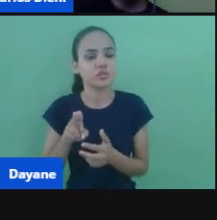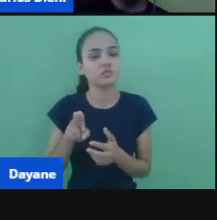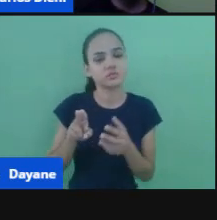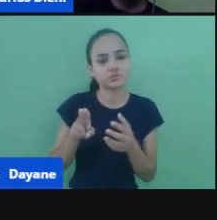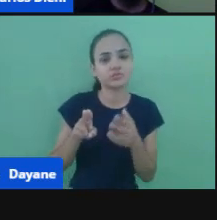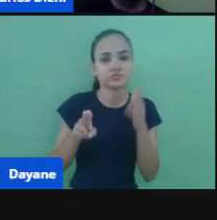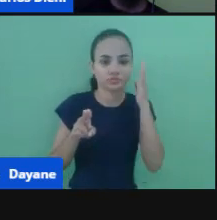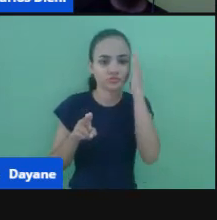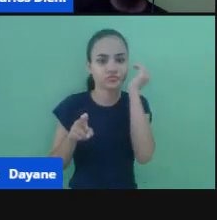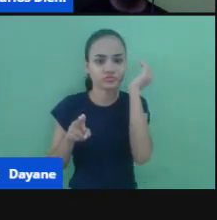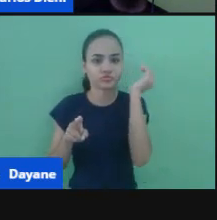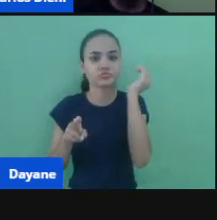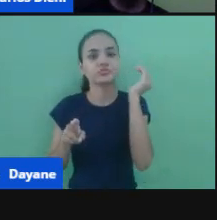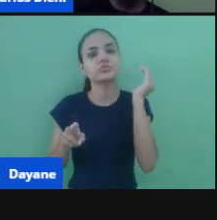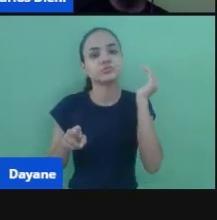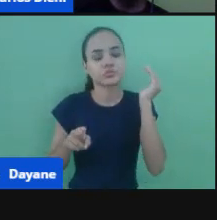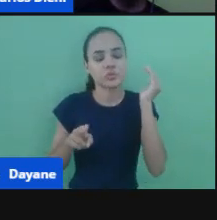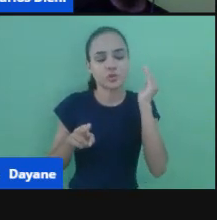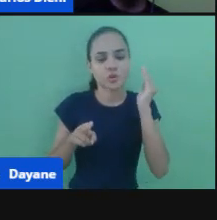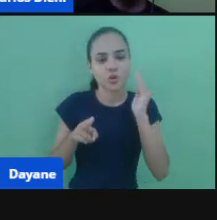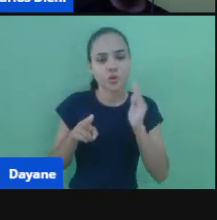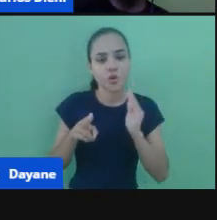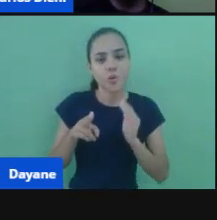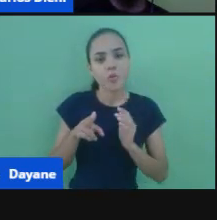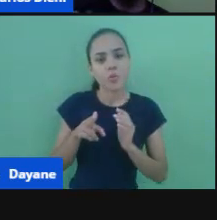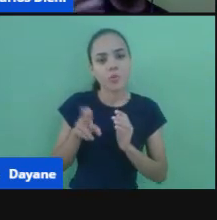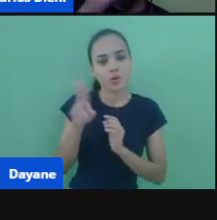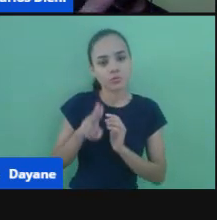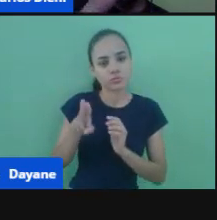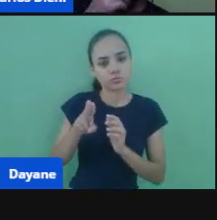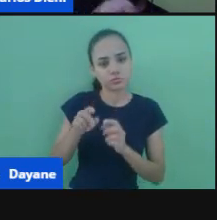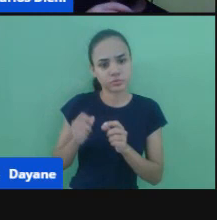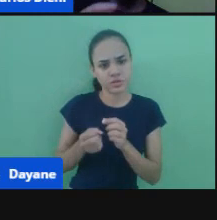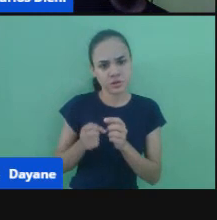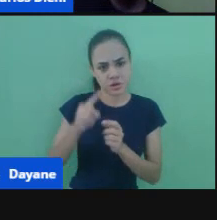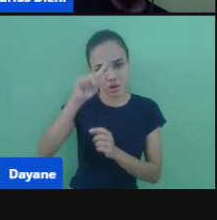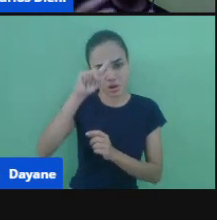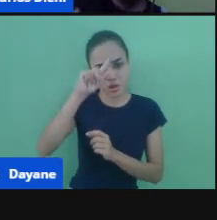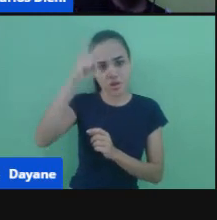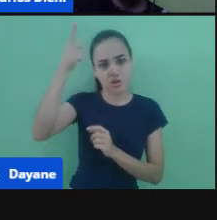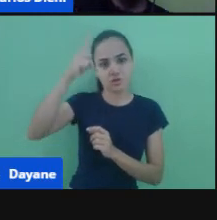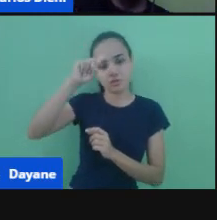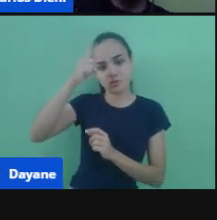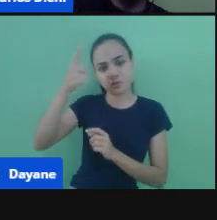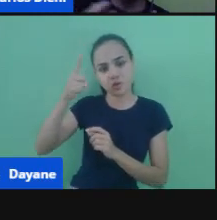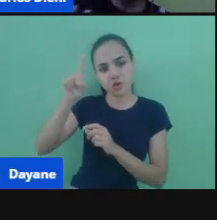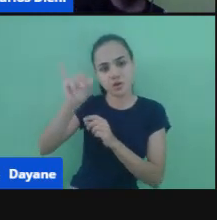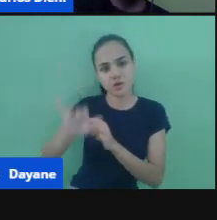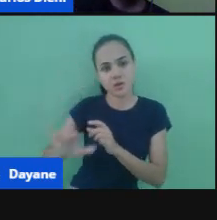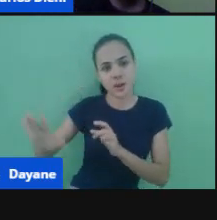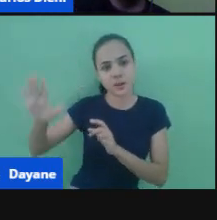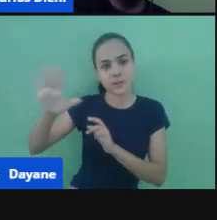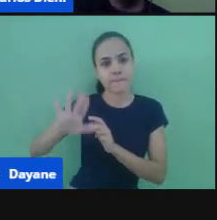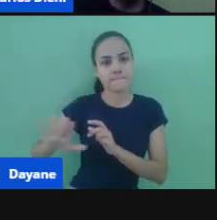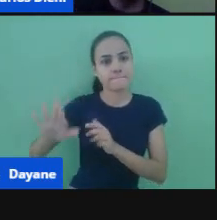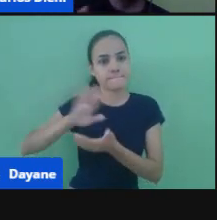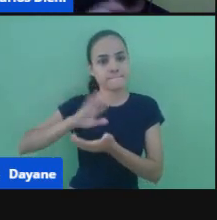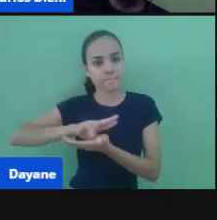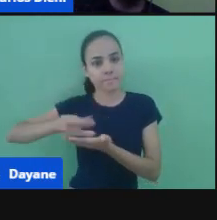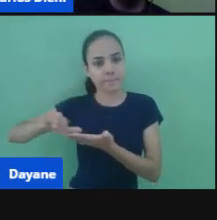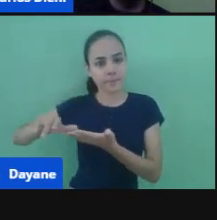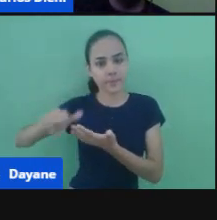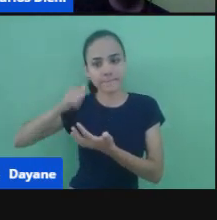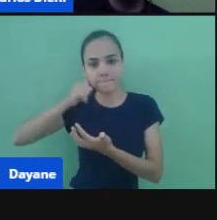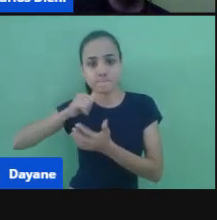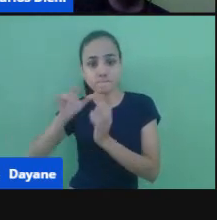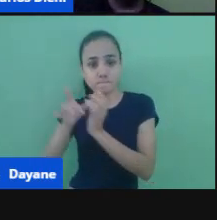Ele encenou várias cenas. Ele criou várias cenas. Por exemplo, a mulher do Nanook não era a mulher do Nanook,